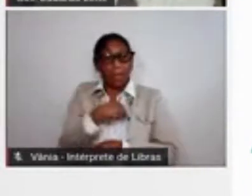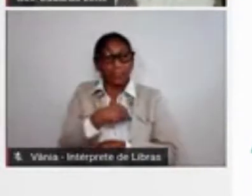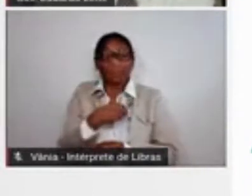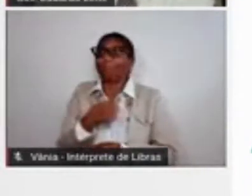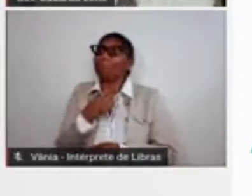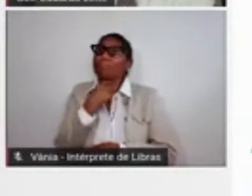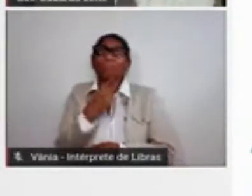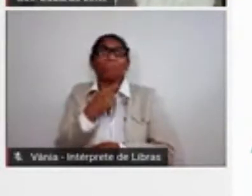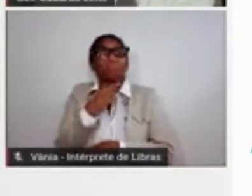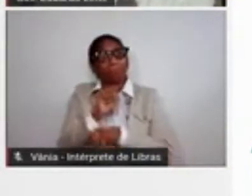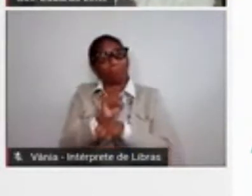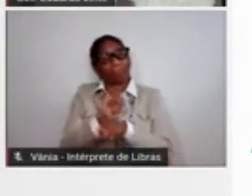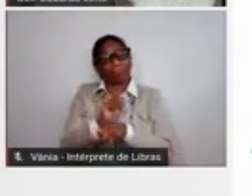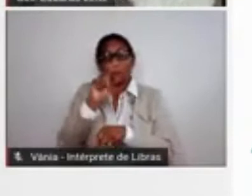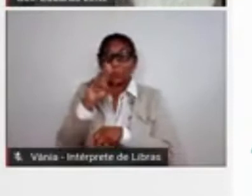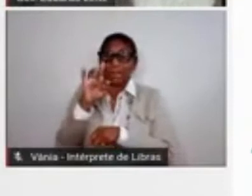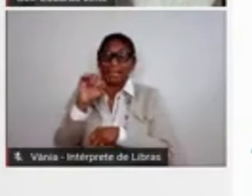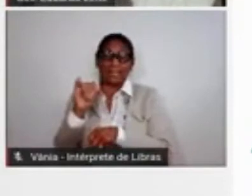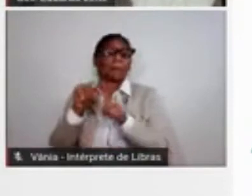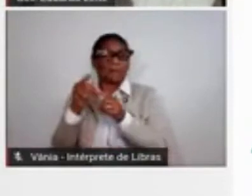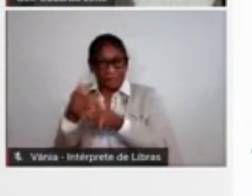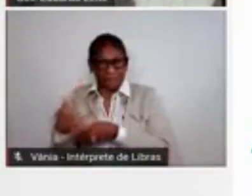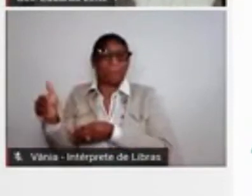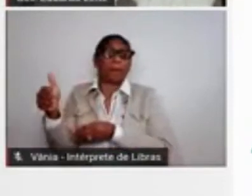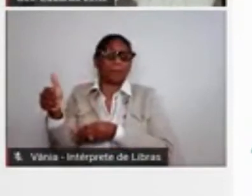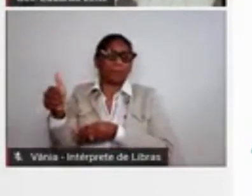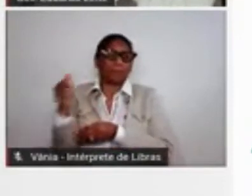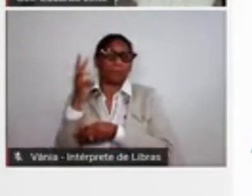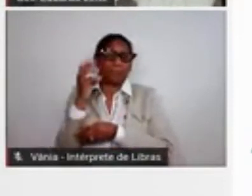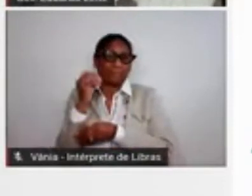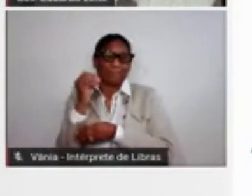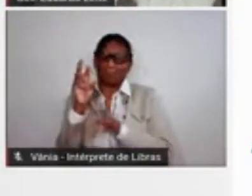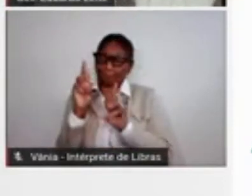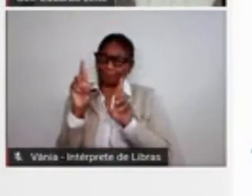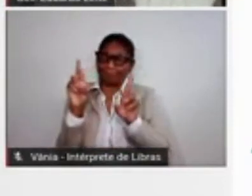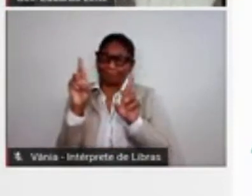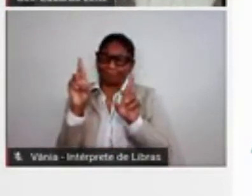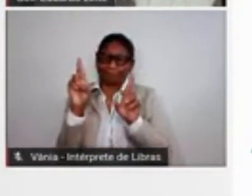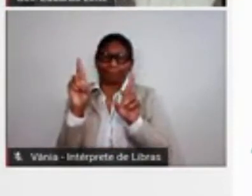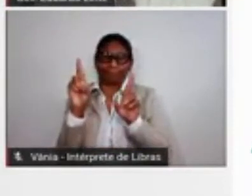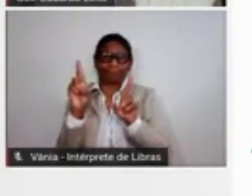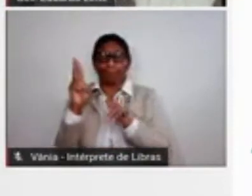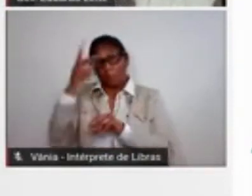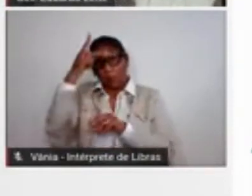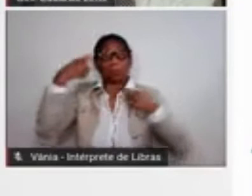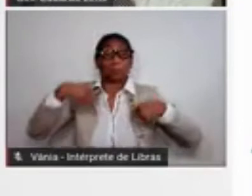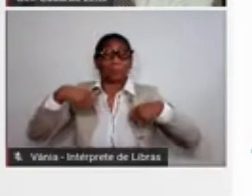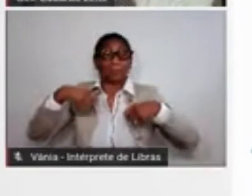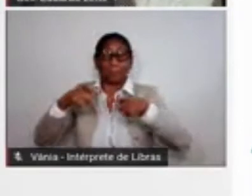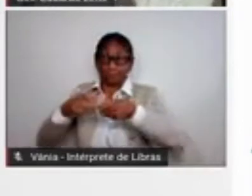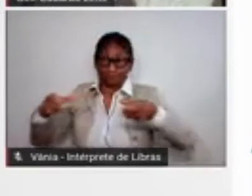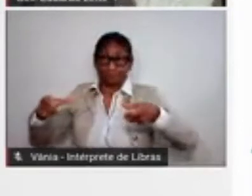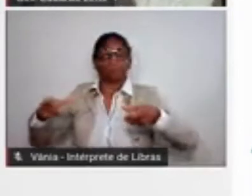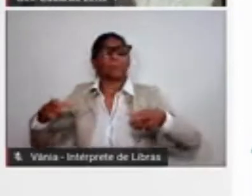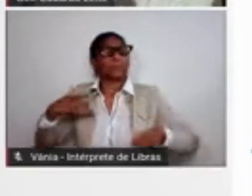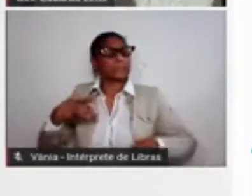desses leitos de UTI. Então, a gente olha com muita expectativa. A cidade de Pelotas tem gestão plena em